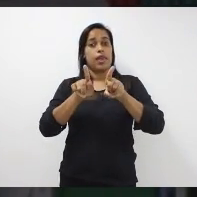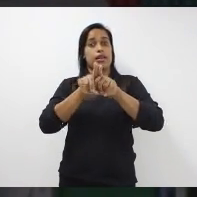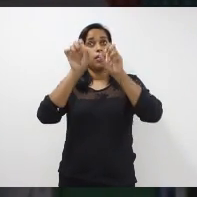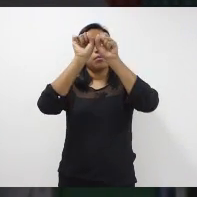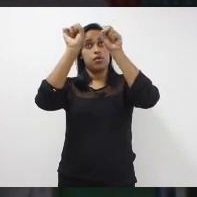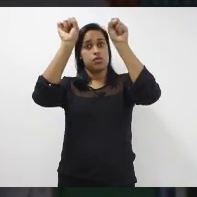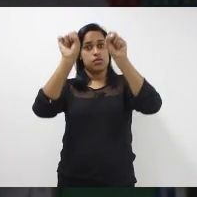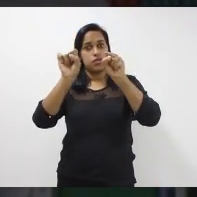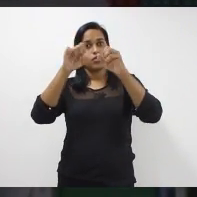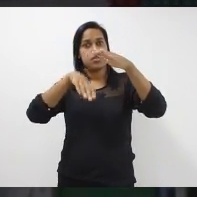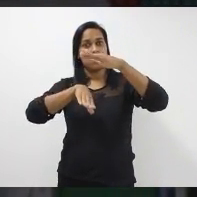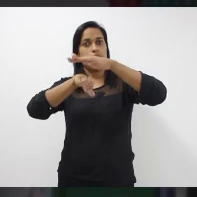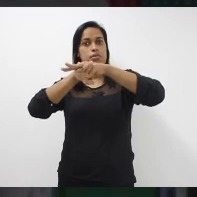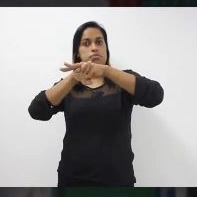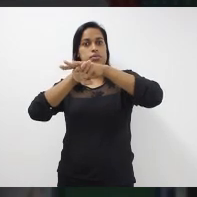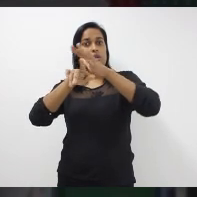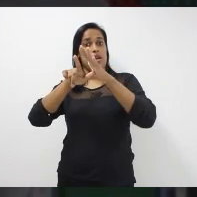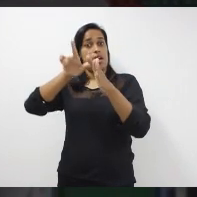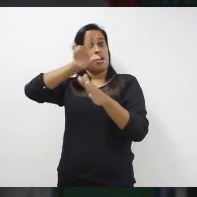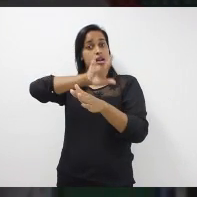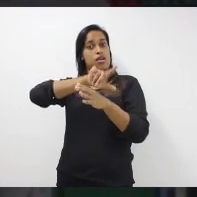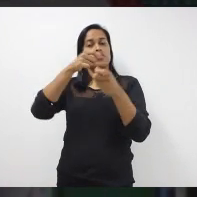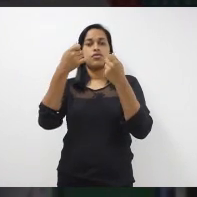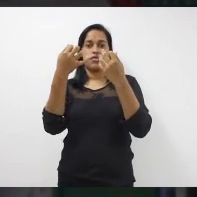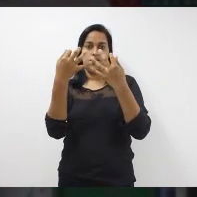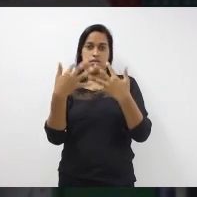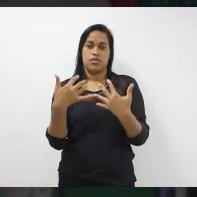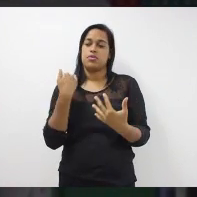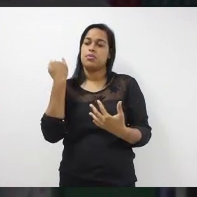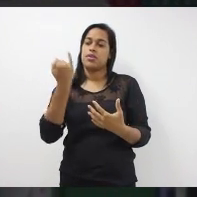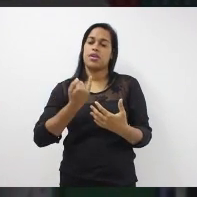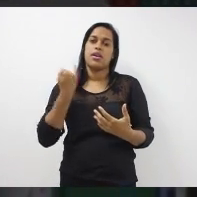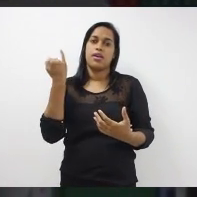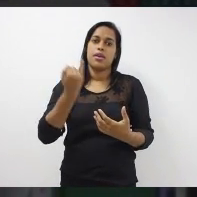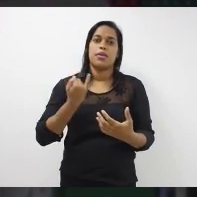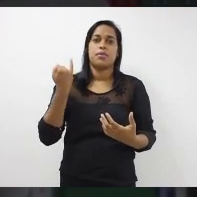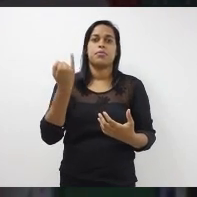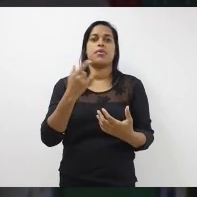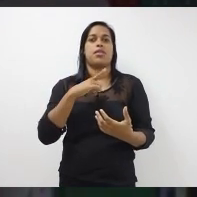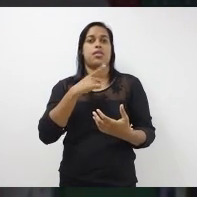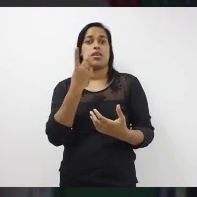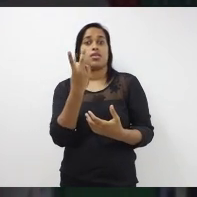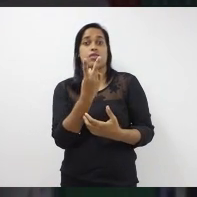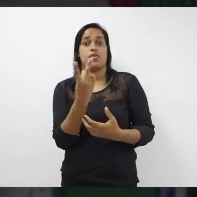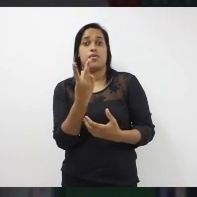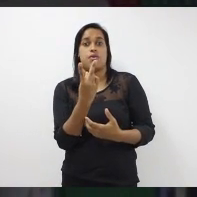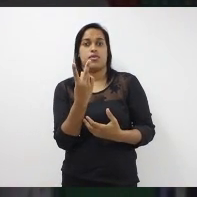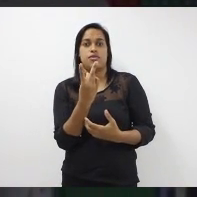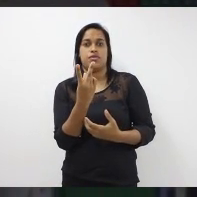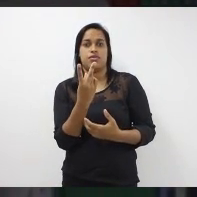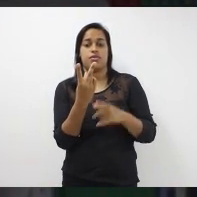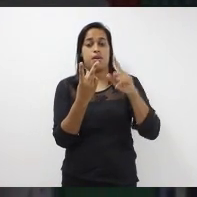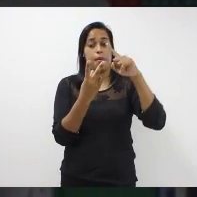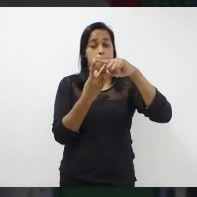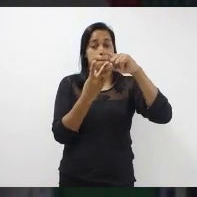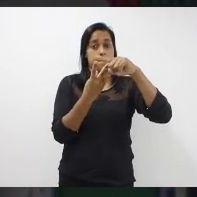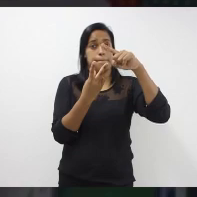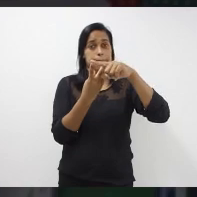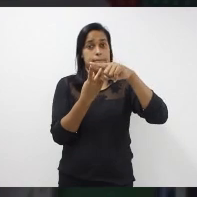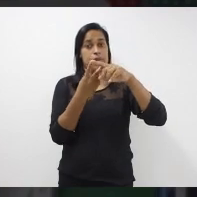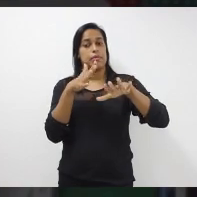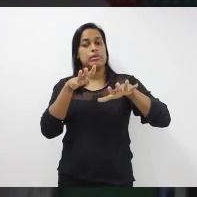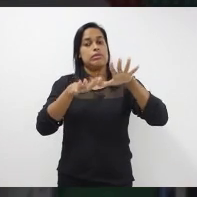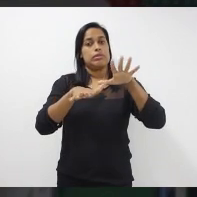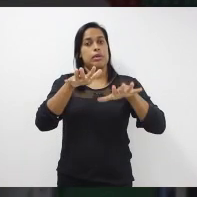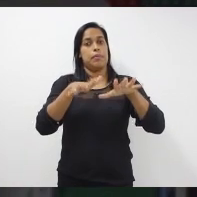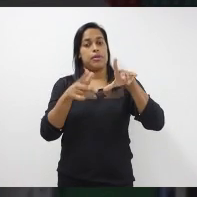de estoques, antes de falar deles, é importante salientar que existem dois tipos de demanda. Existe a demanda